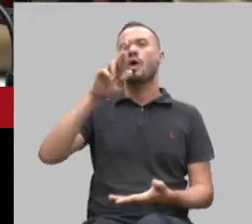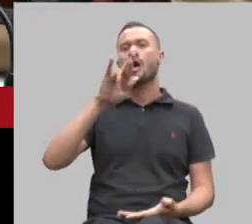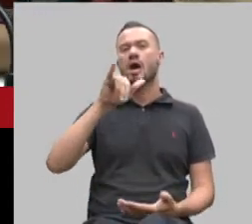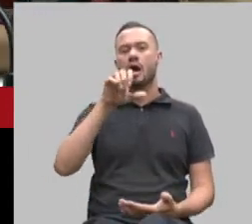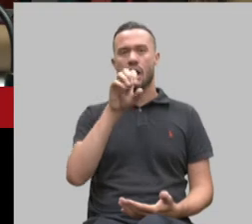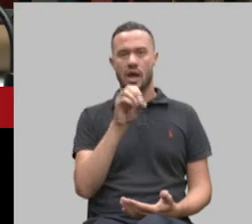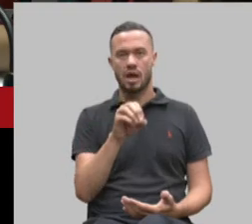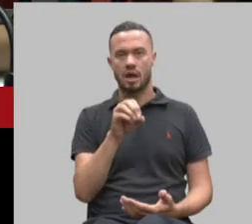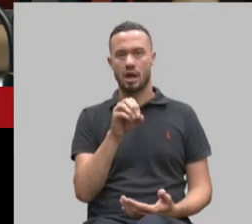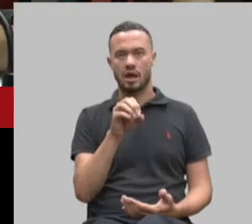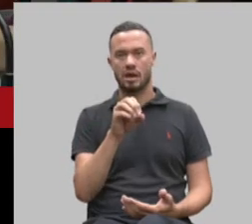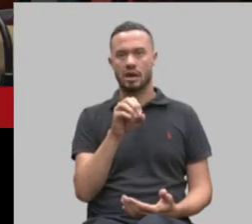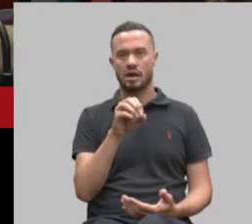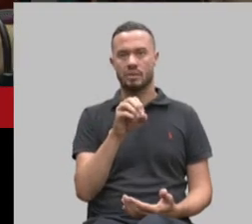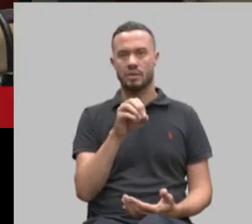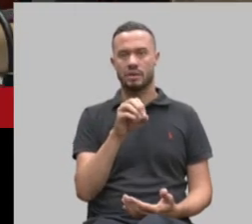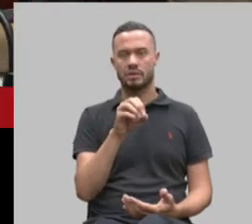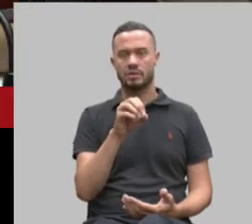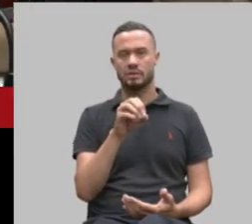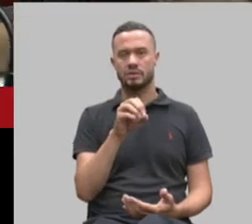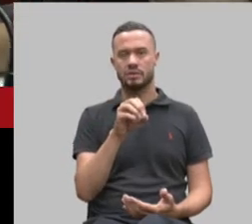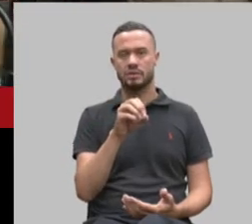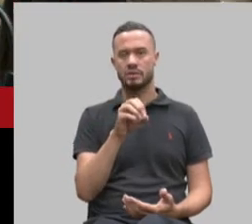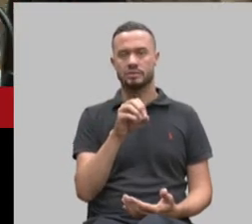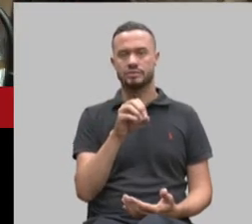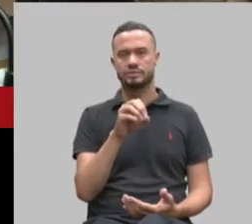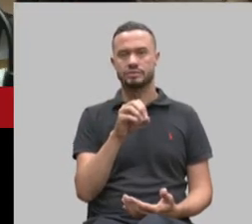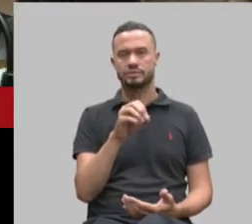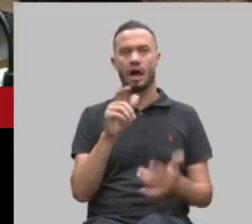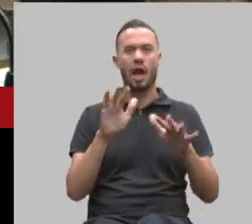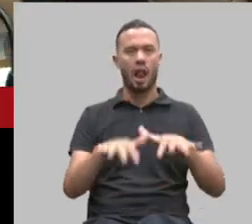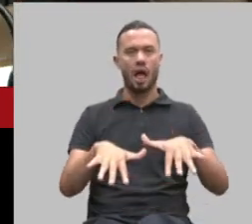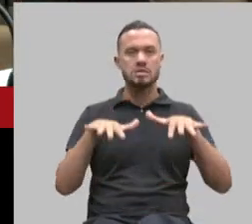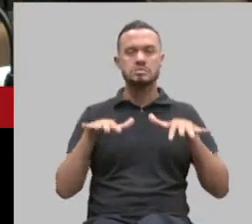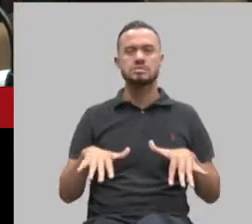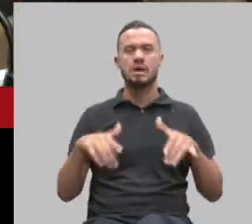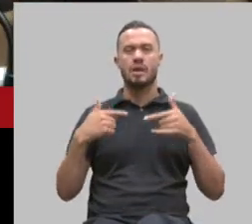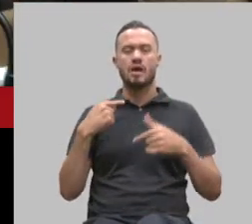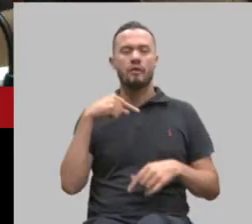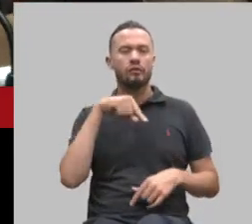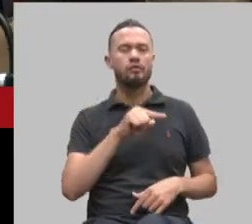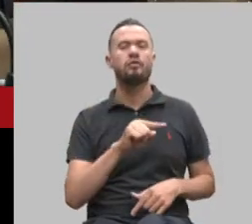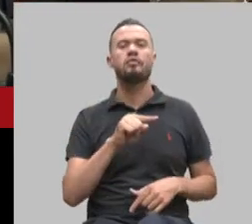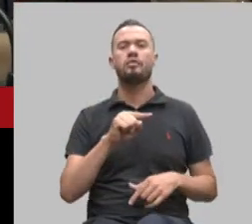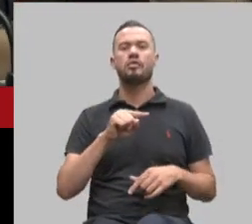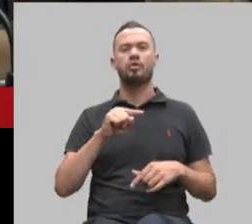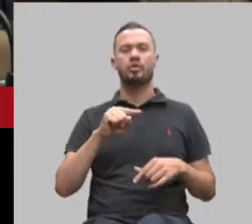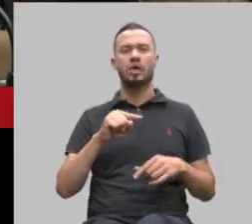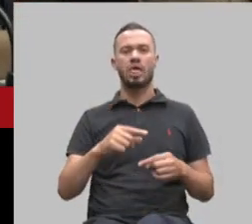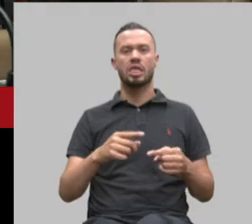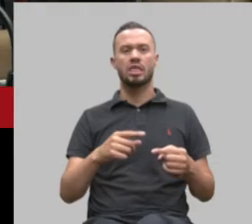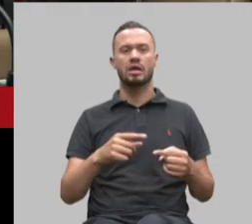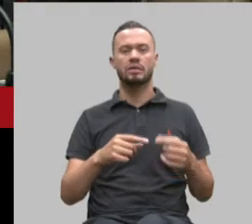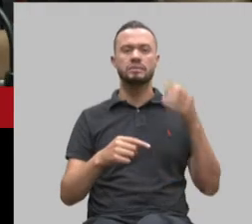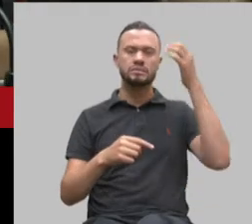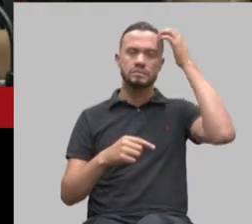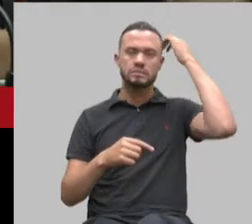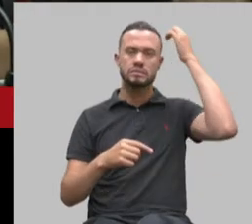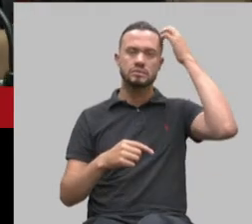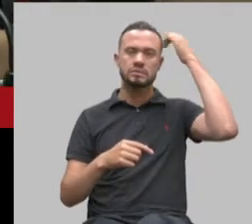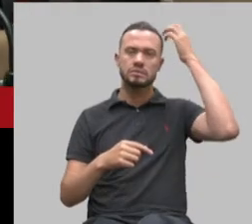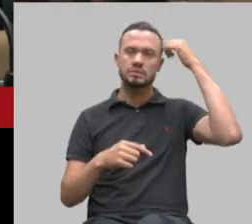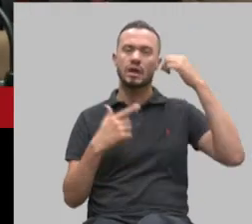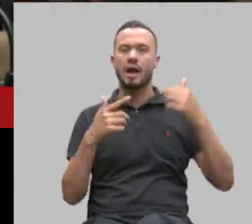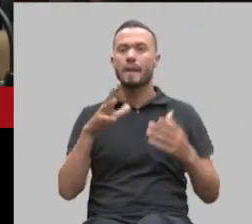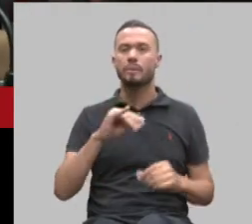eh foram assembleias defenderam a reestruturação da Democracia brasileira isso é um passo